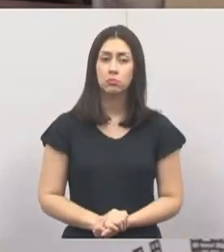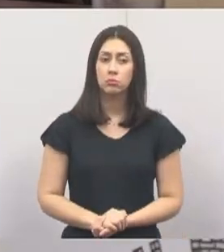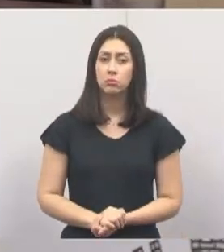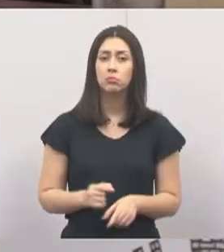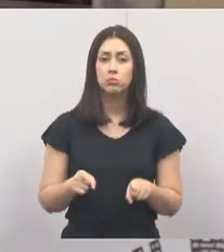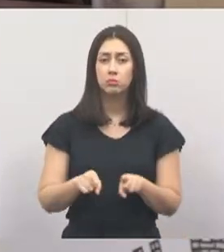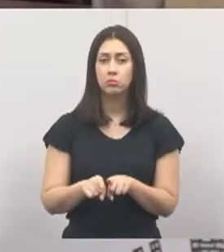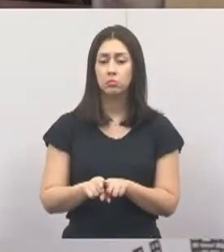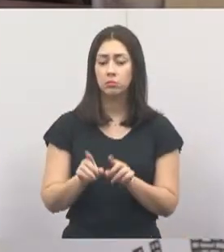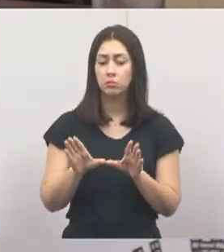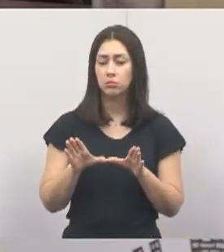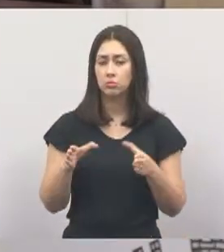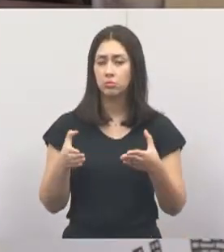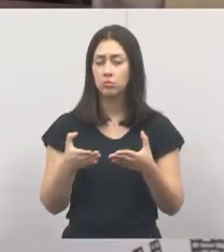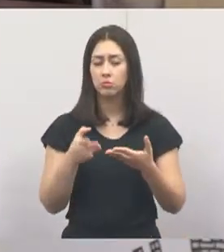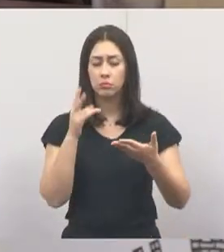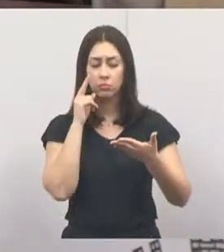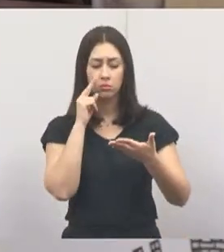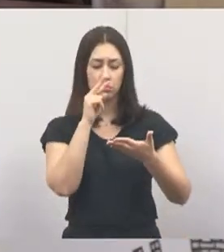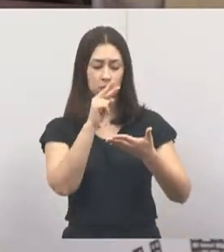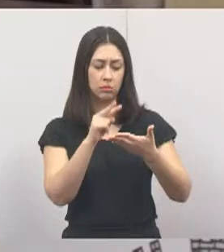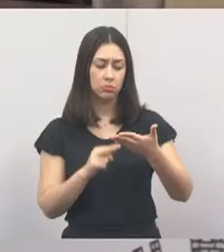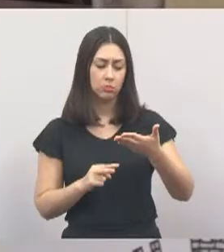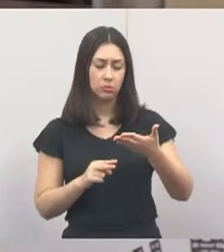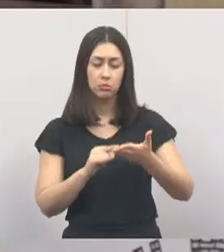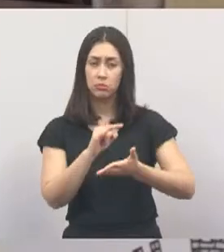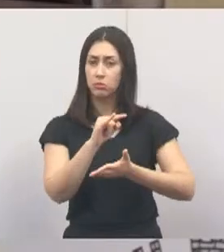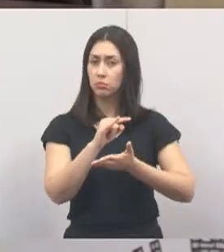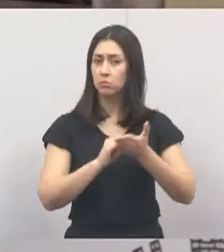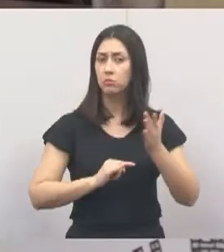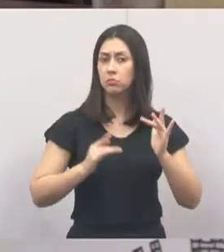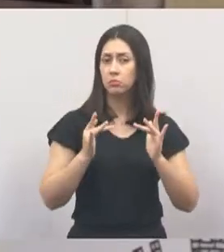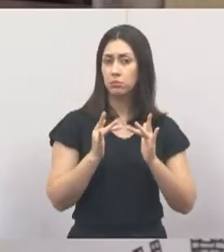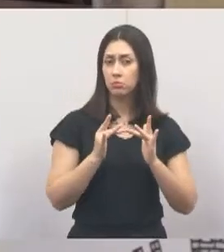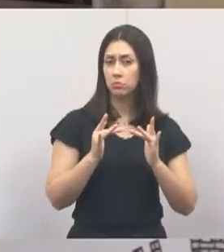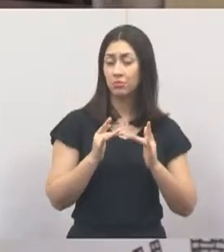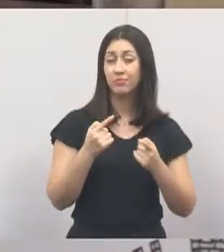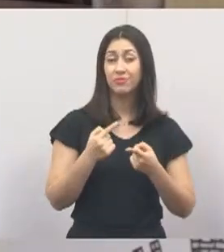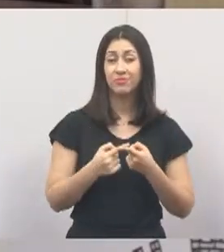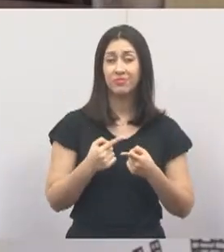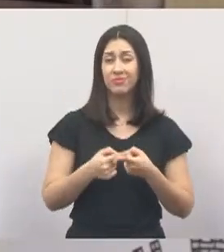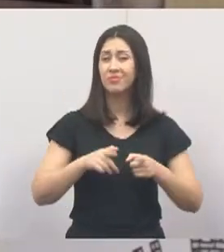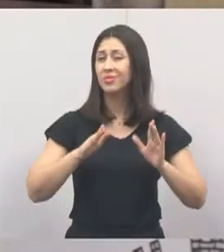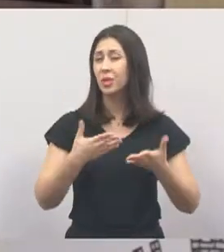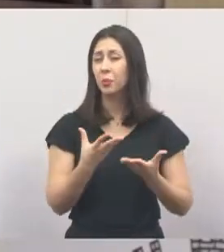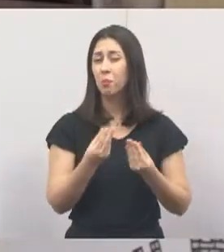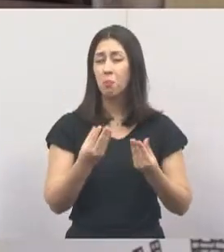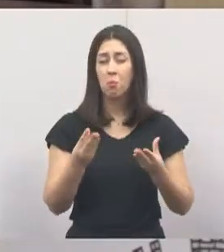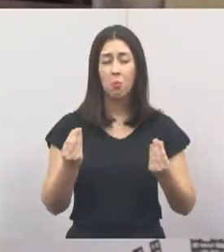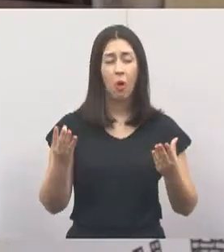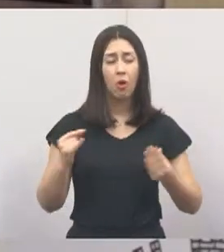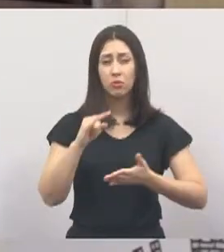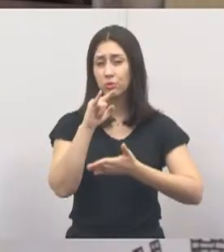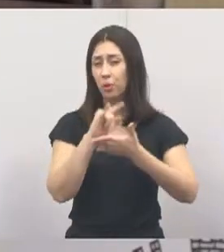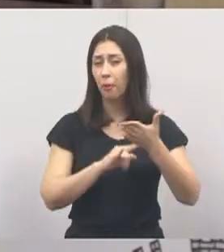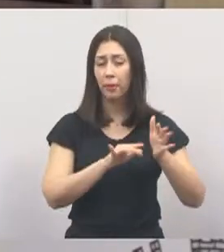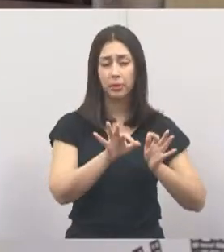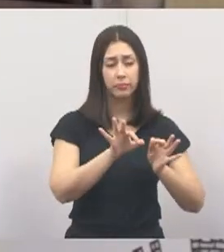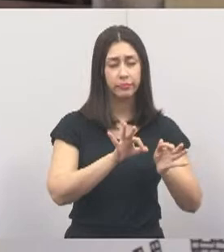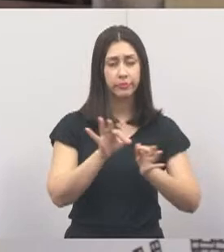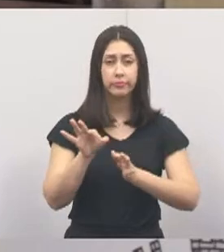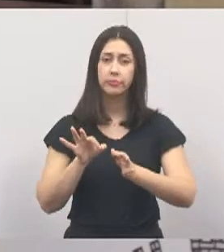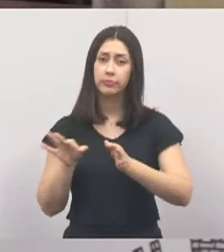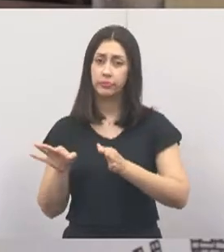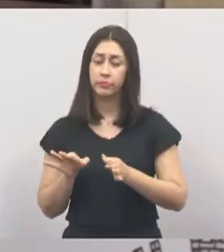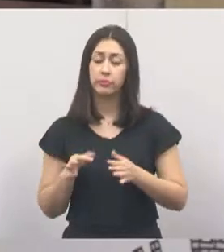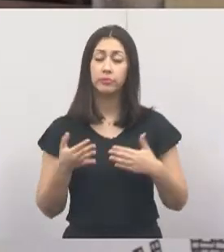sua Comissão de Avaliação de Documentos e Acesso, devido ao imenso volume de documentos a serem organizados.